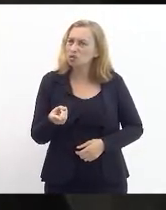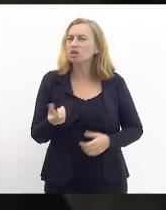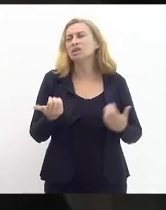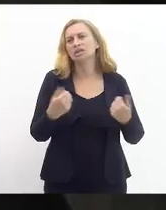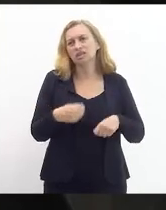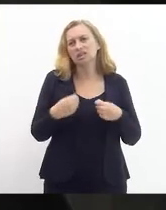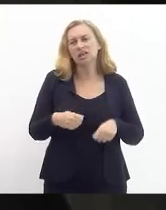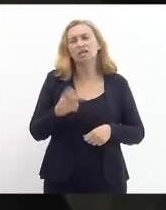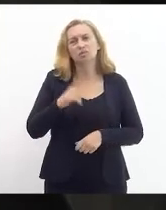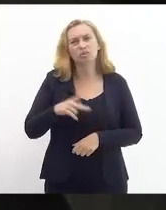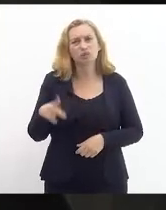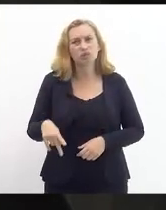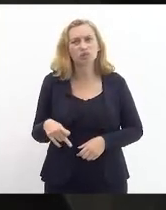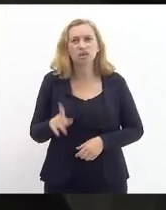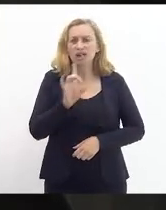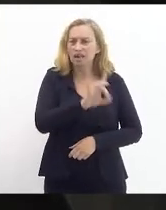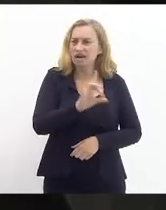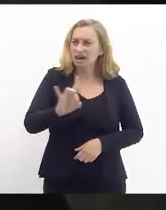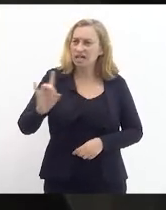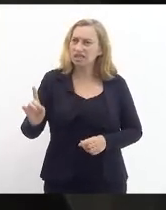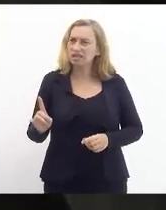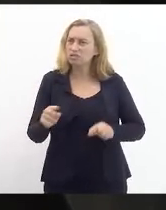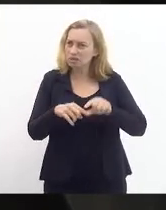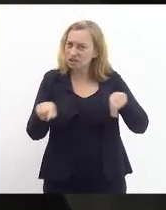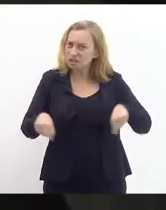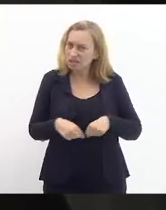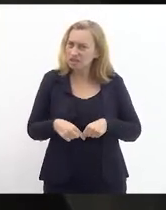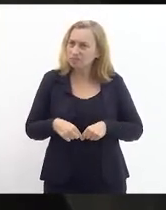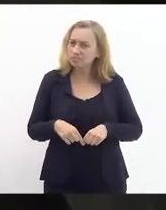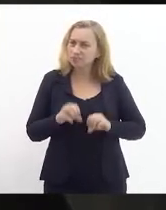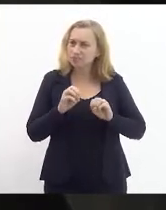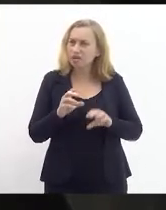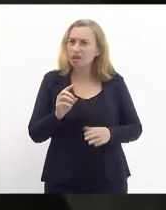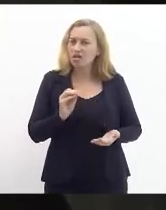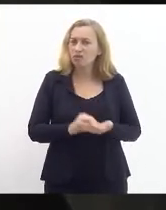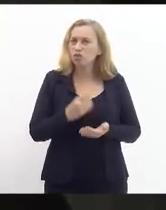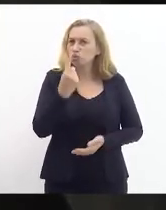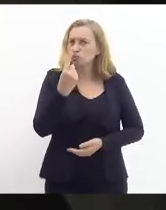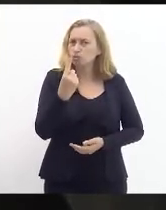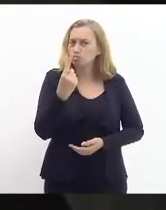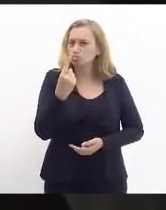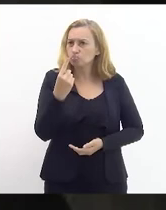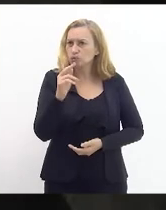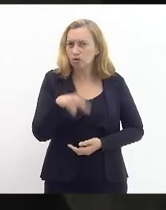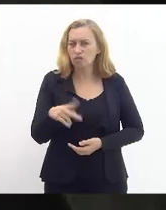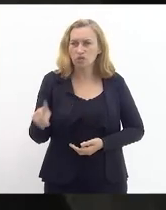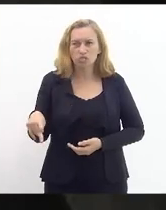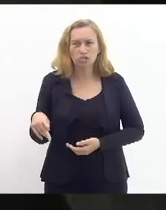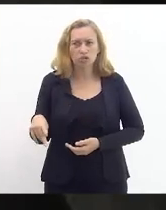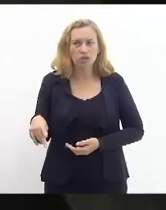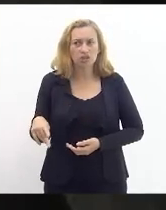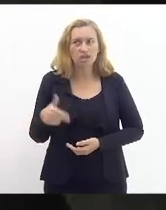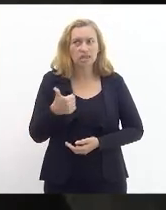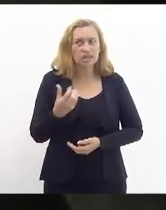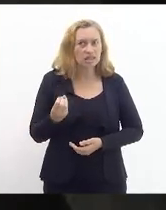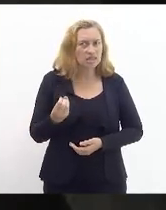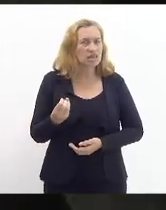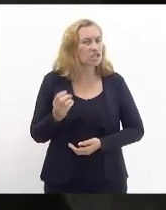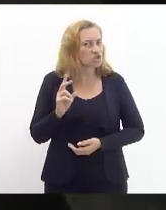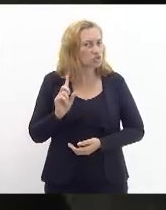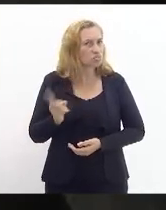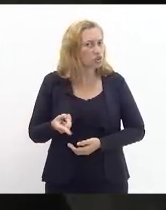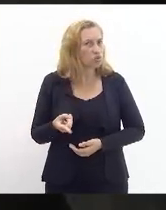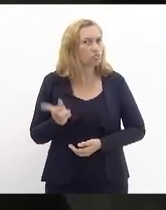alguma carência de professor Digamos que em cada uma delas a fonte apenas um para pessoa ou seja são 16 mil